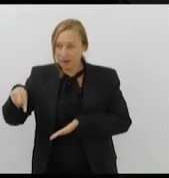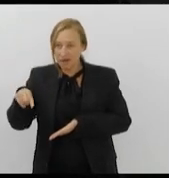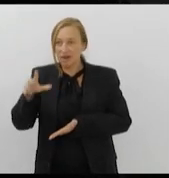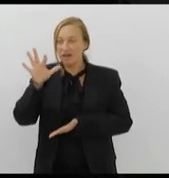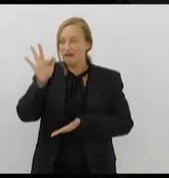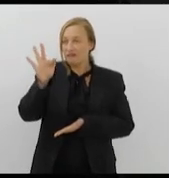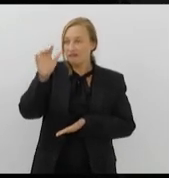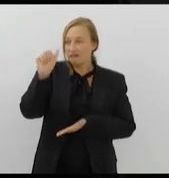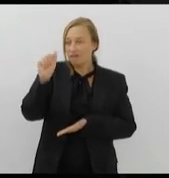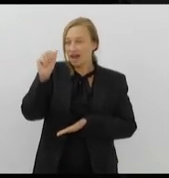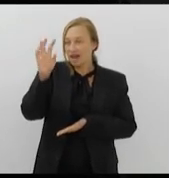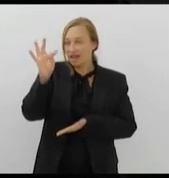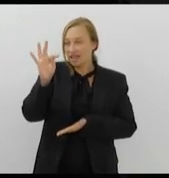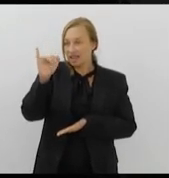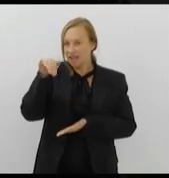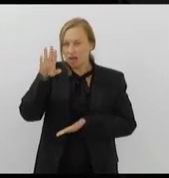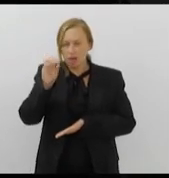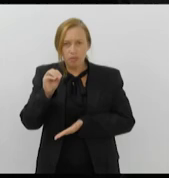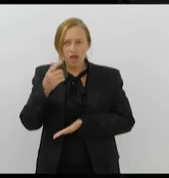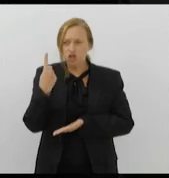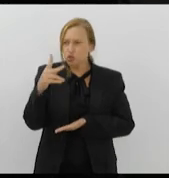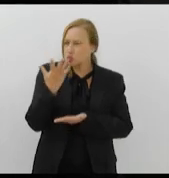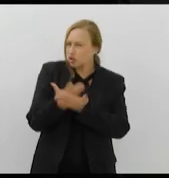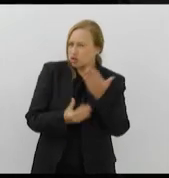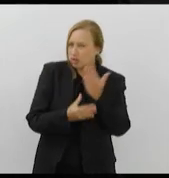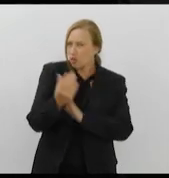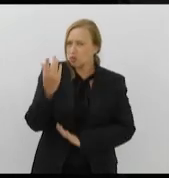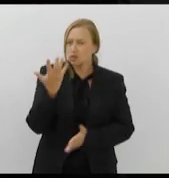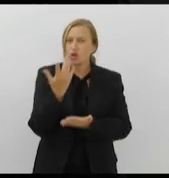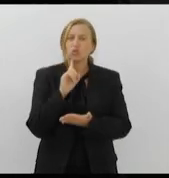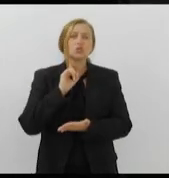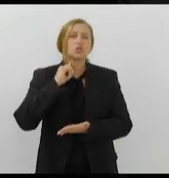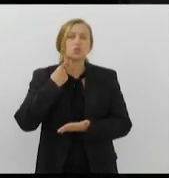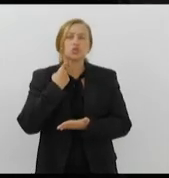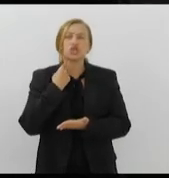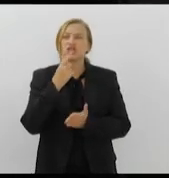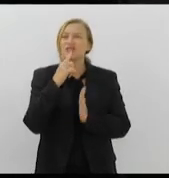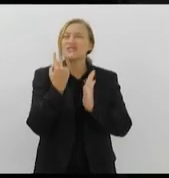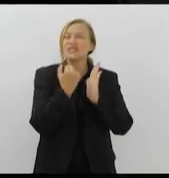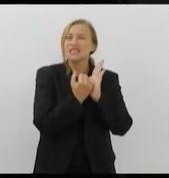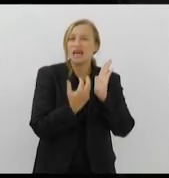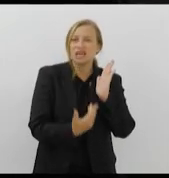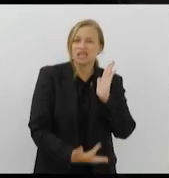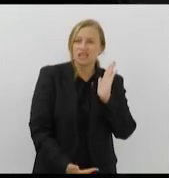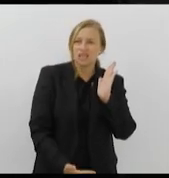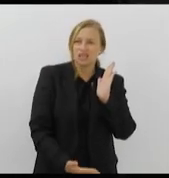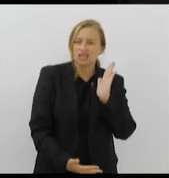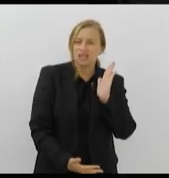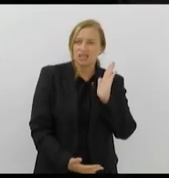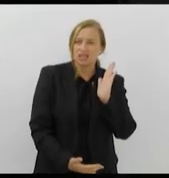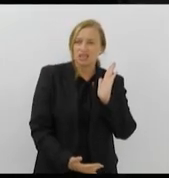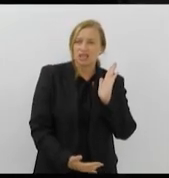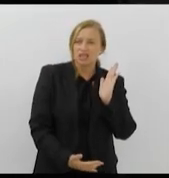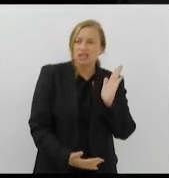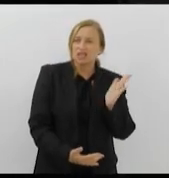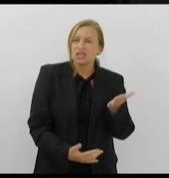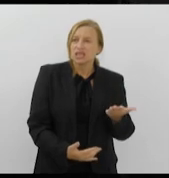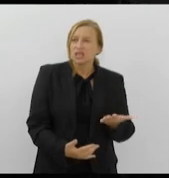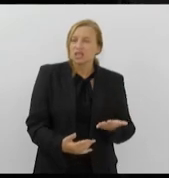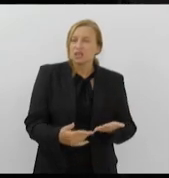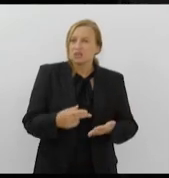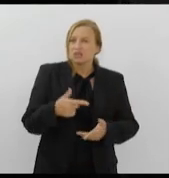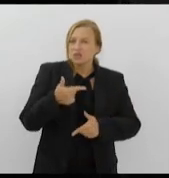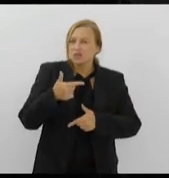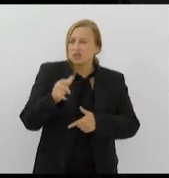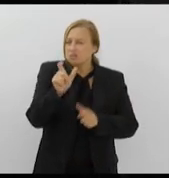Pacheco. As suas mãos estão sujas de sangue. Sangue dos inocentes que não tiveram o direito de lutar pela sua vida